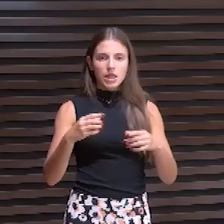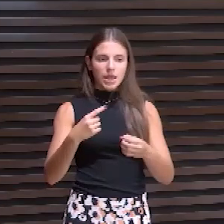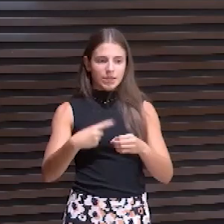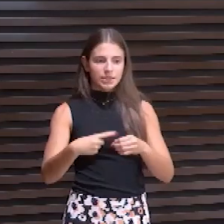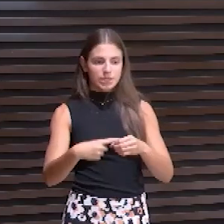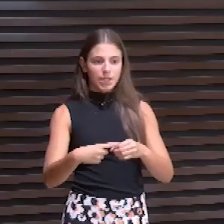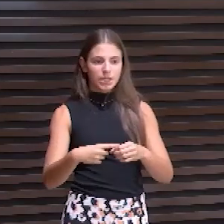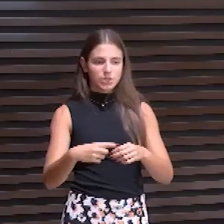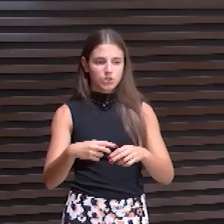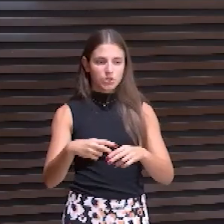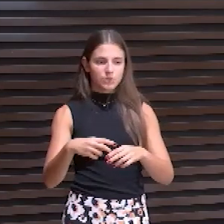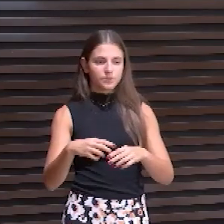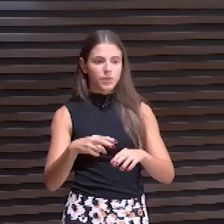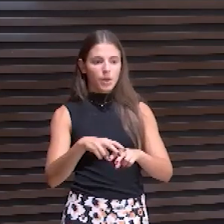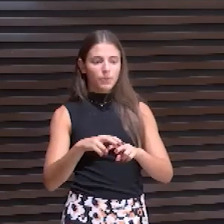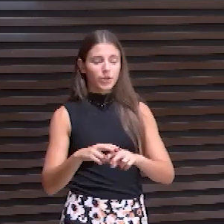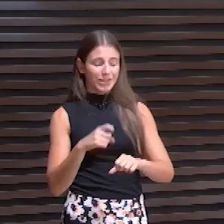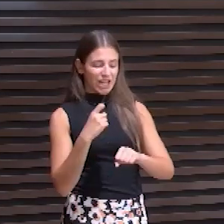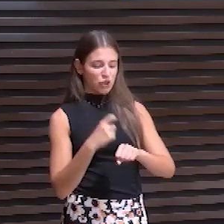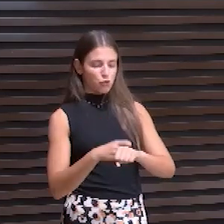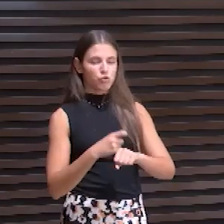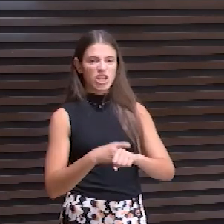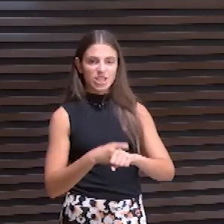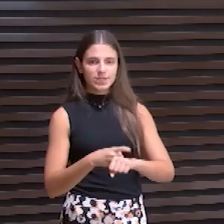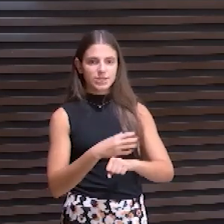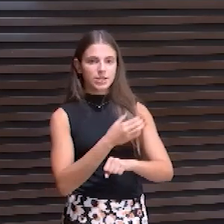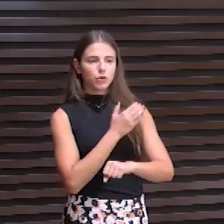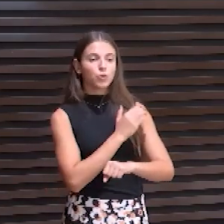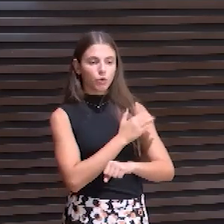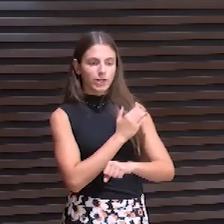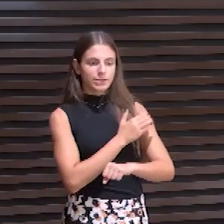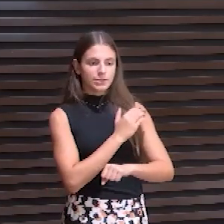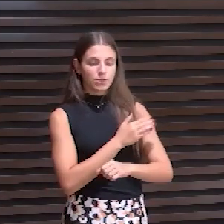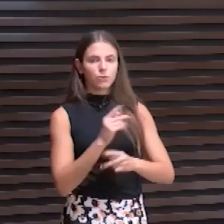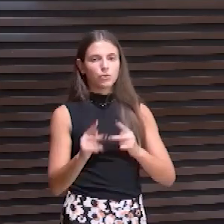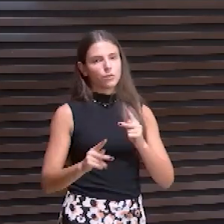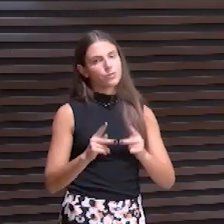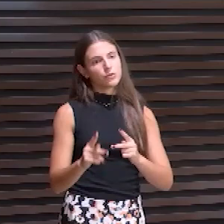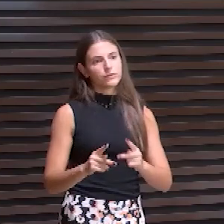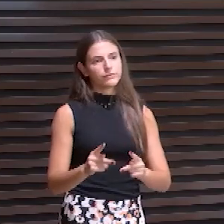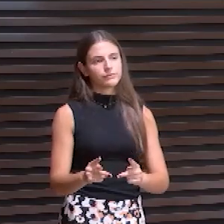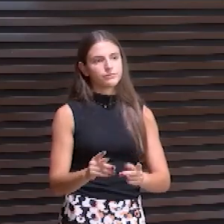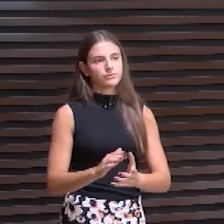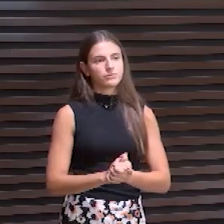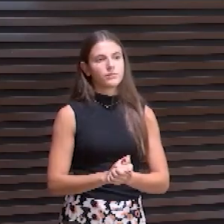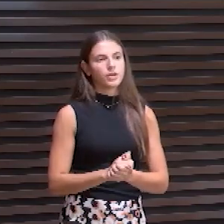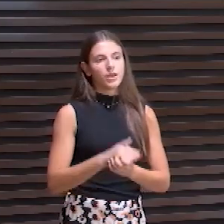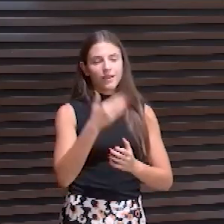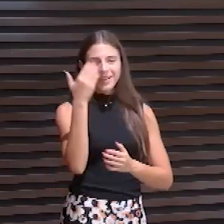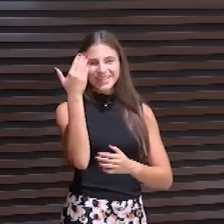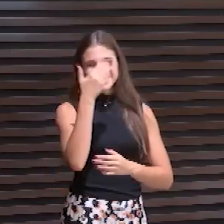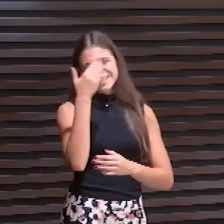capítulo 13. Olha o nível da cegueira, da escravidão desses ouvintes.